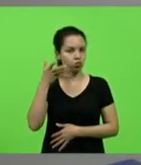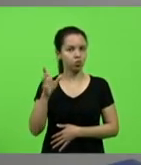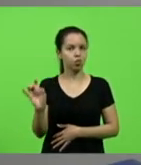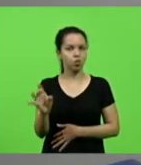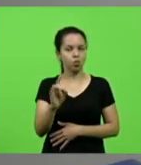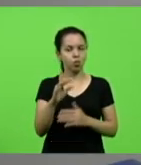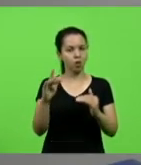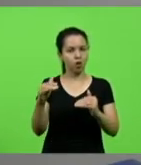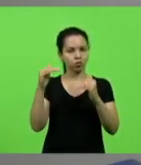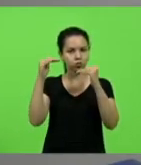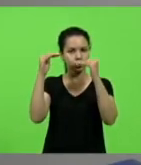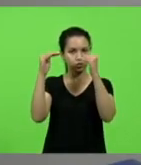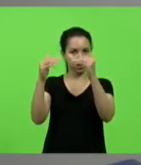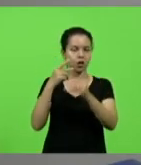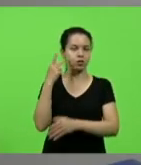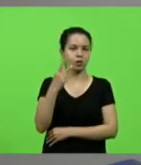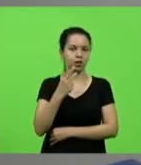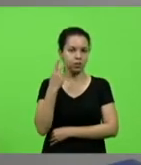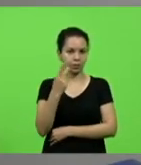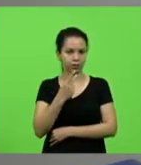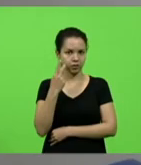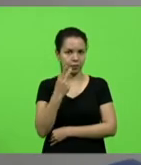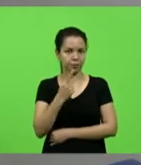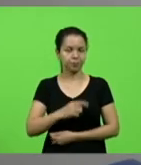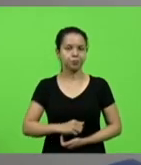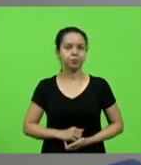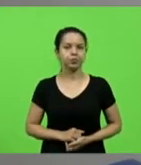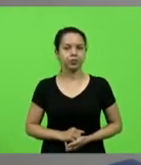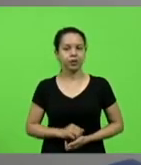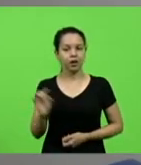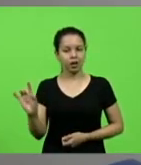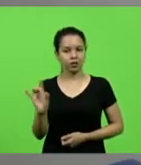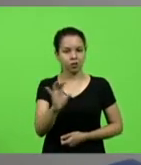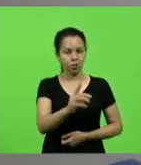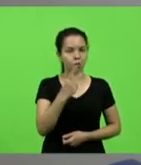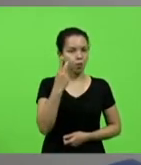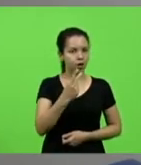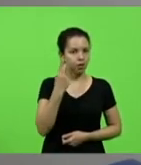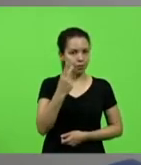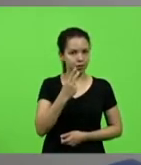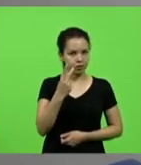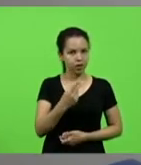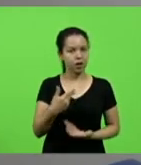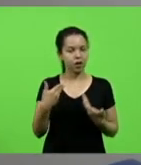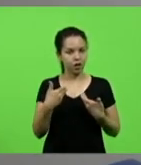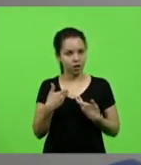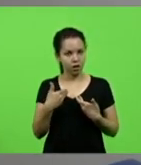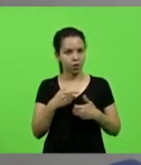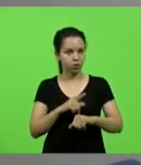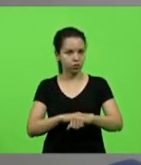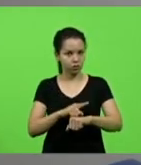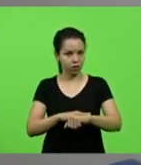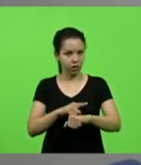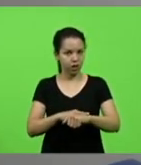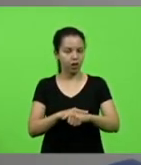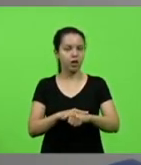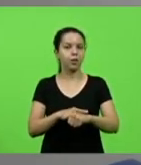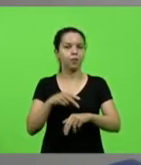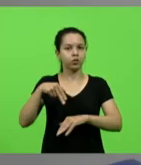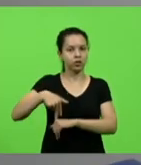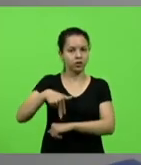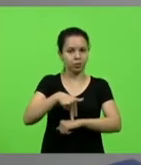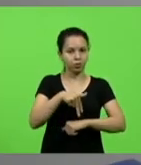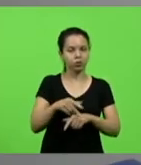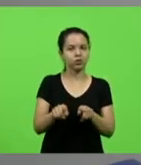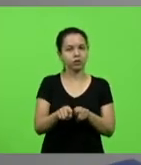autoridades parlamentares, tendo em vista que os parlamentares, como eu, temos o tempo da tribuna, das